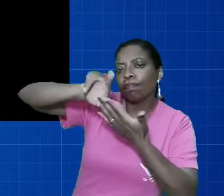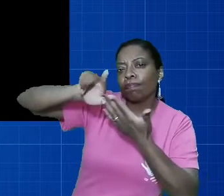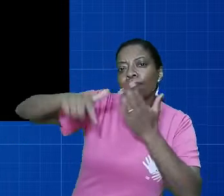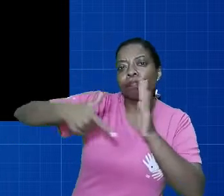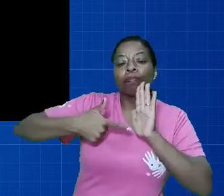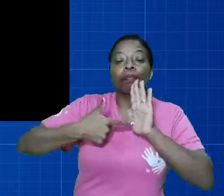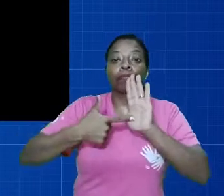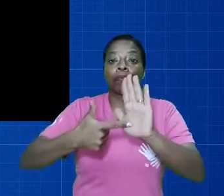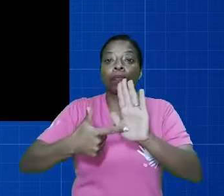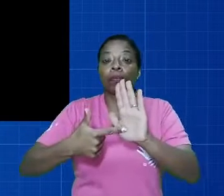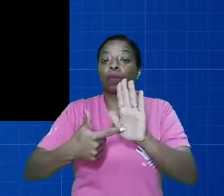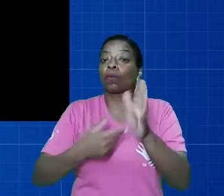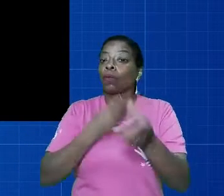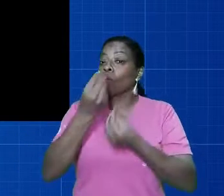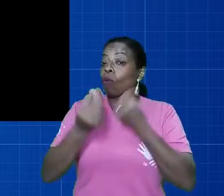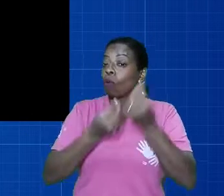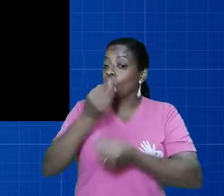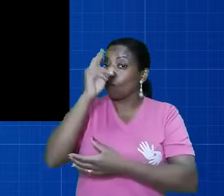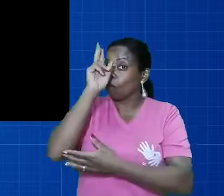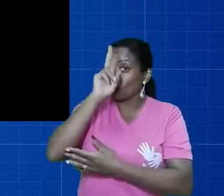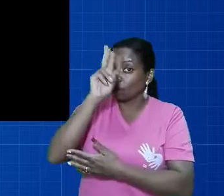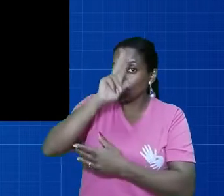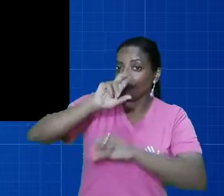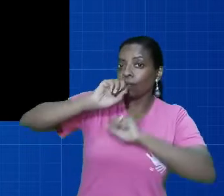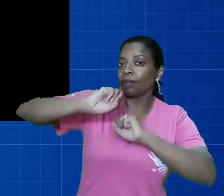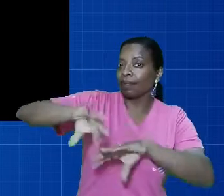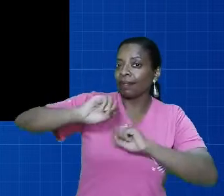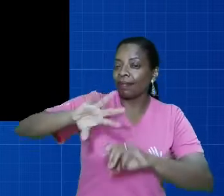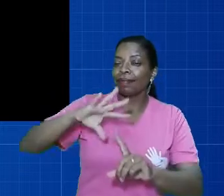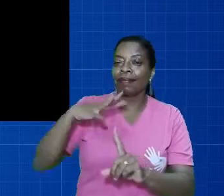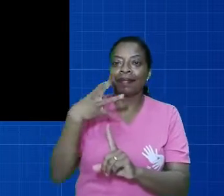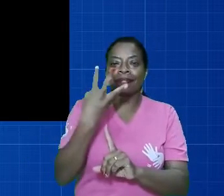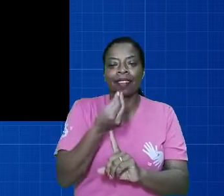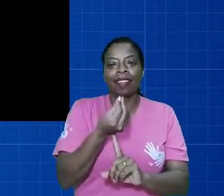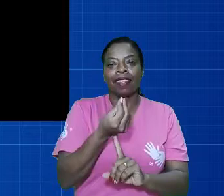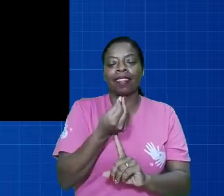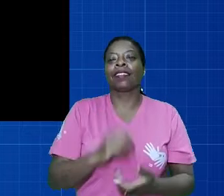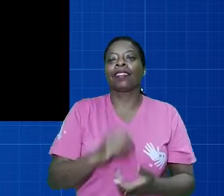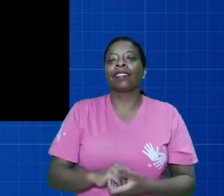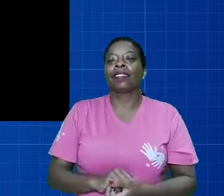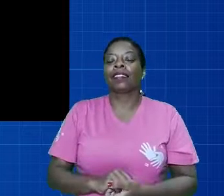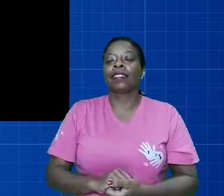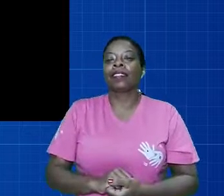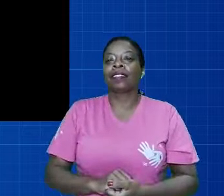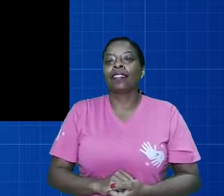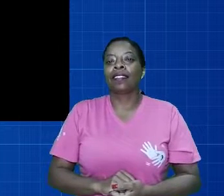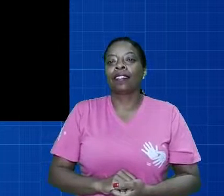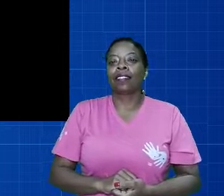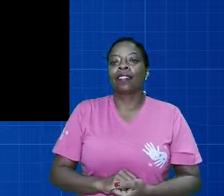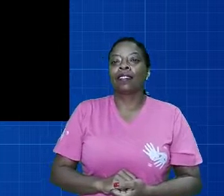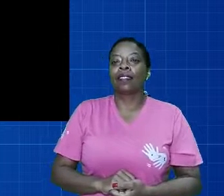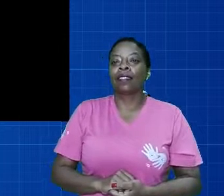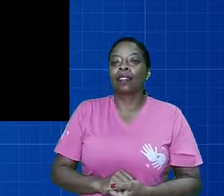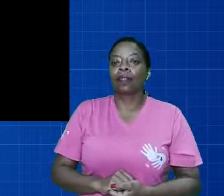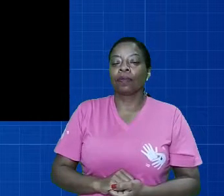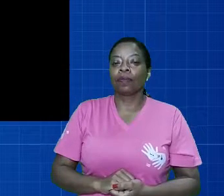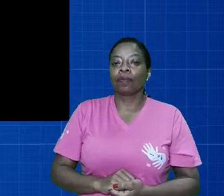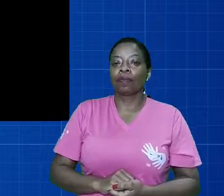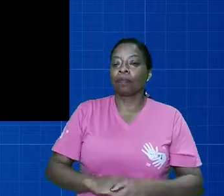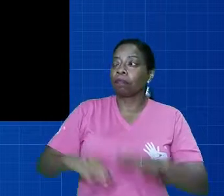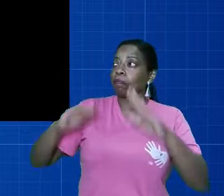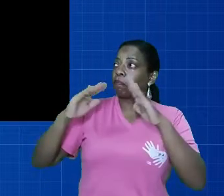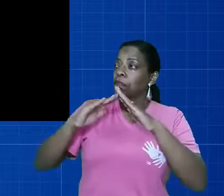sobre essa história desse ensino. Aqui, então, esse pavilhão de artes